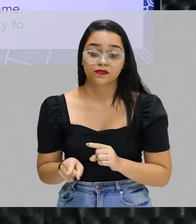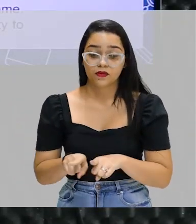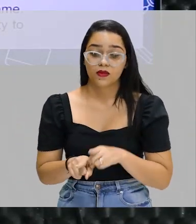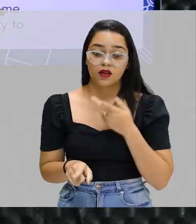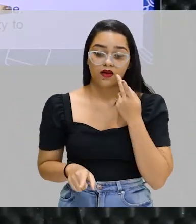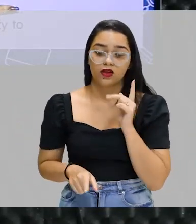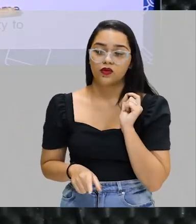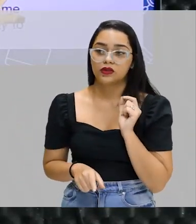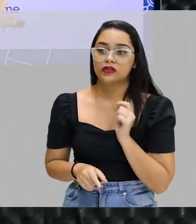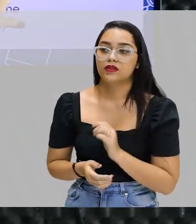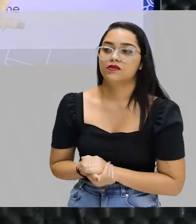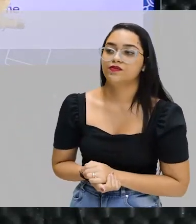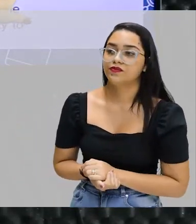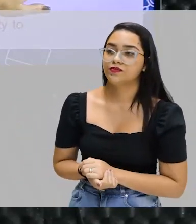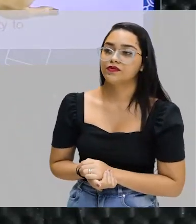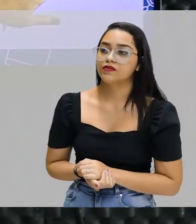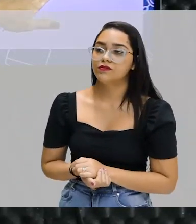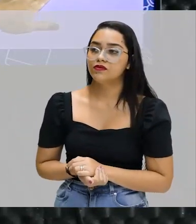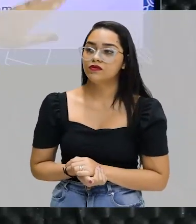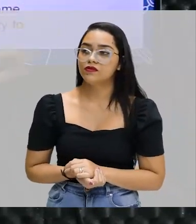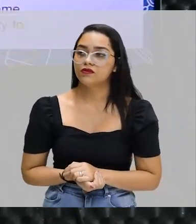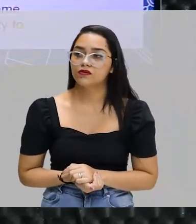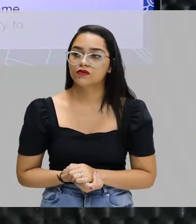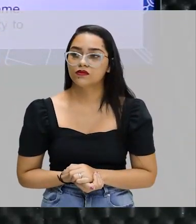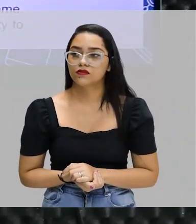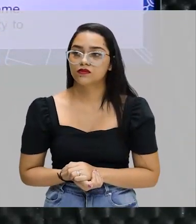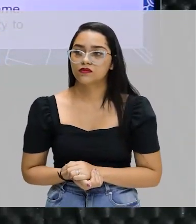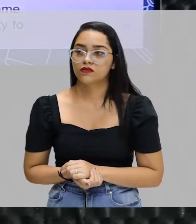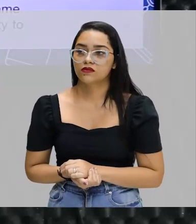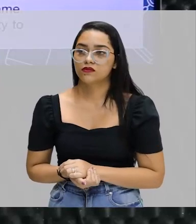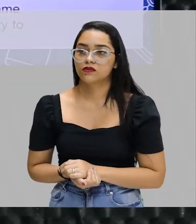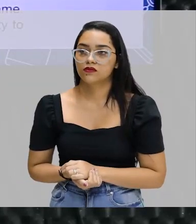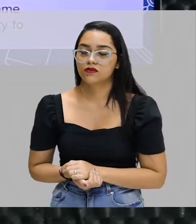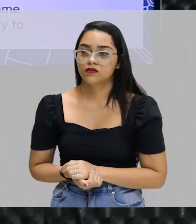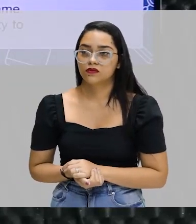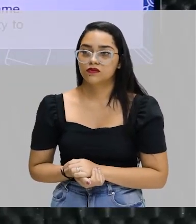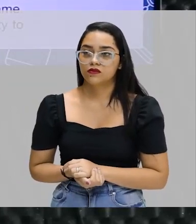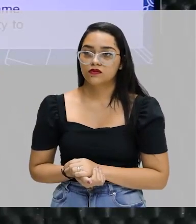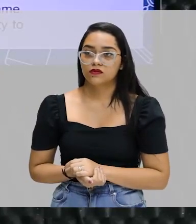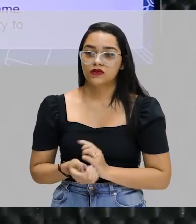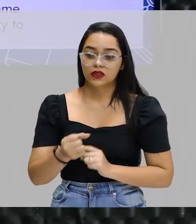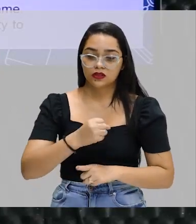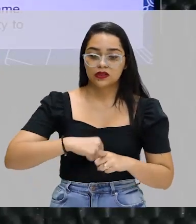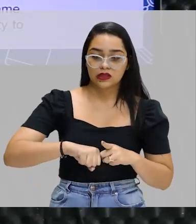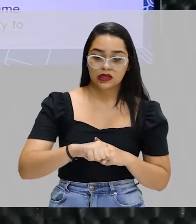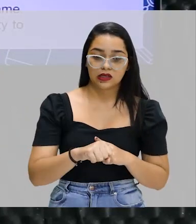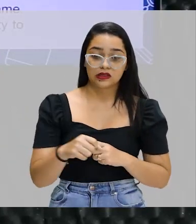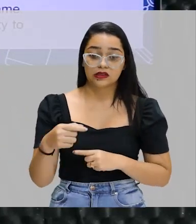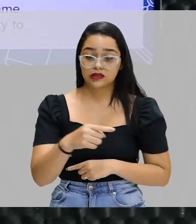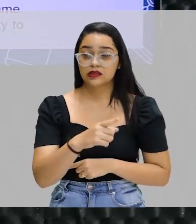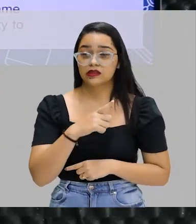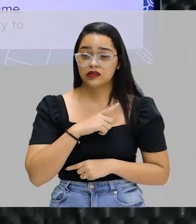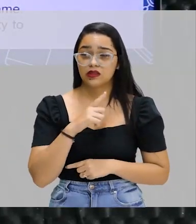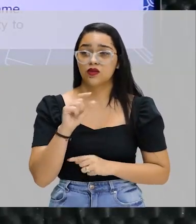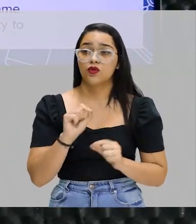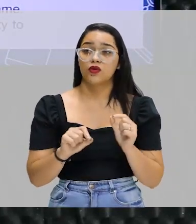final, ele coloca: Society is right behind them. A sociedade está por trás